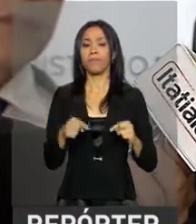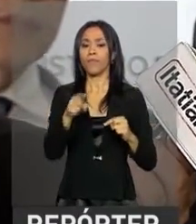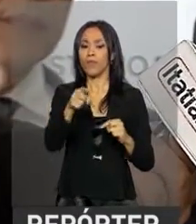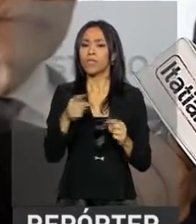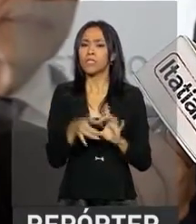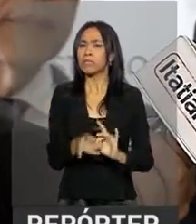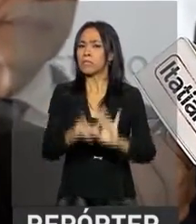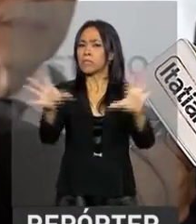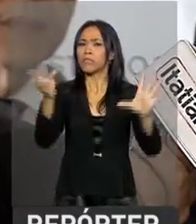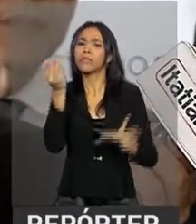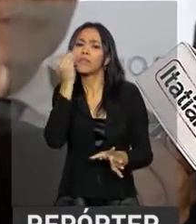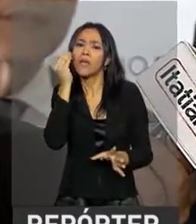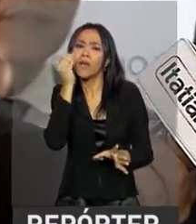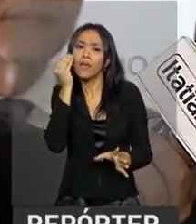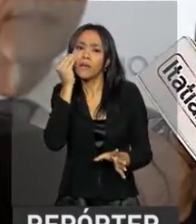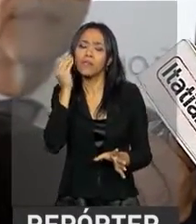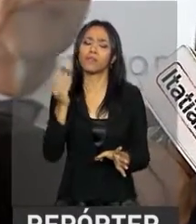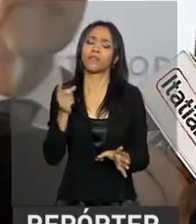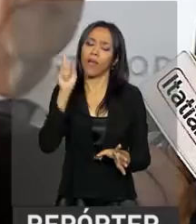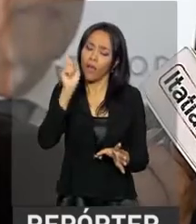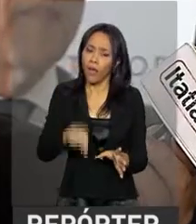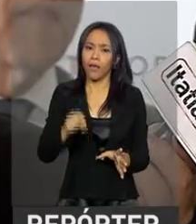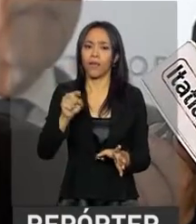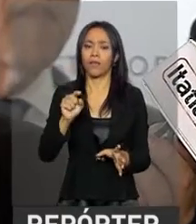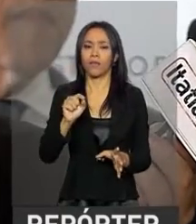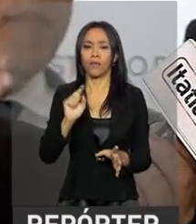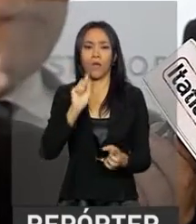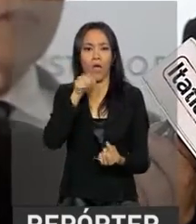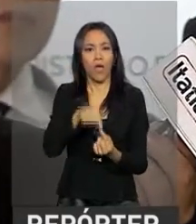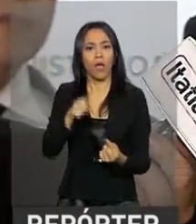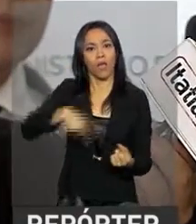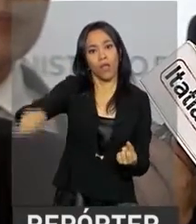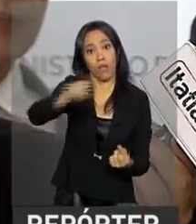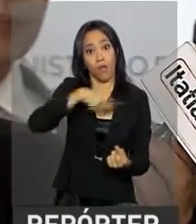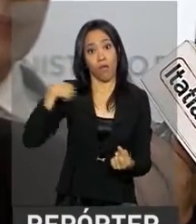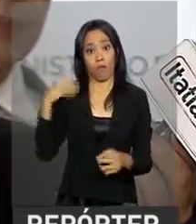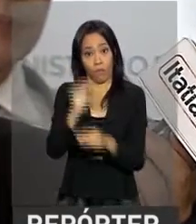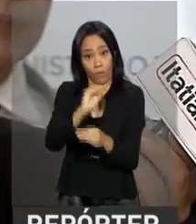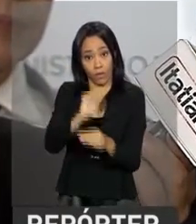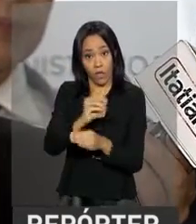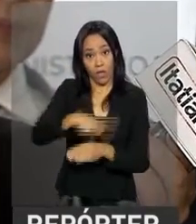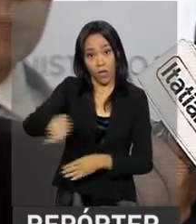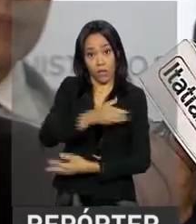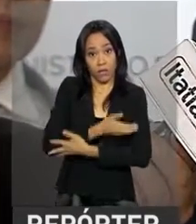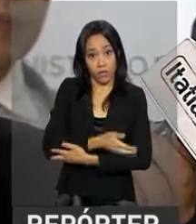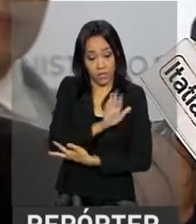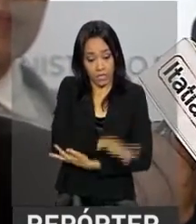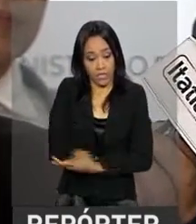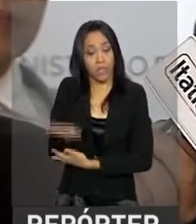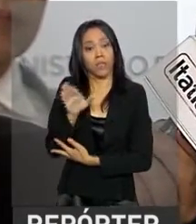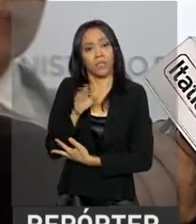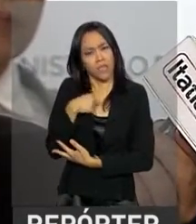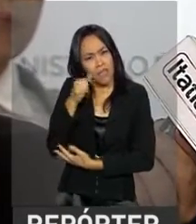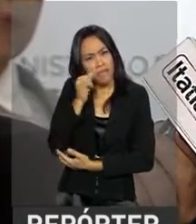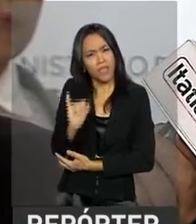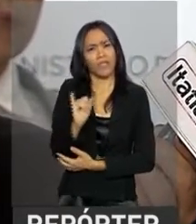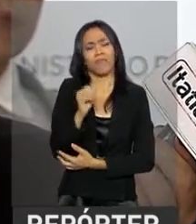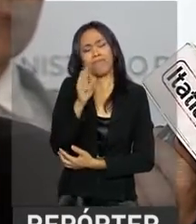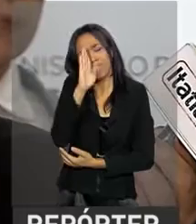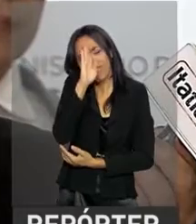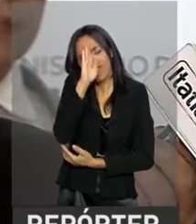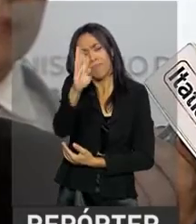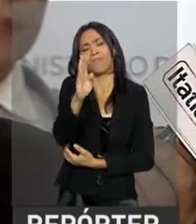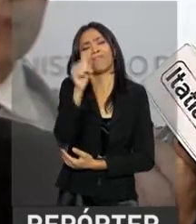teste justamente é para que a gente possa cuidar das crianças e evitar especialmente as gestantes